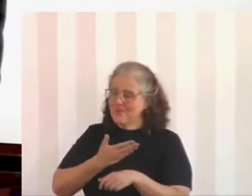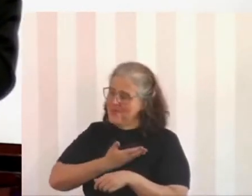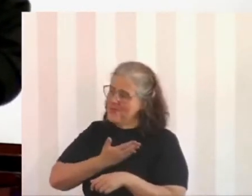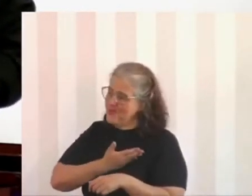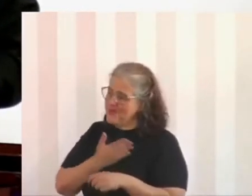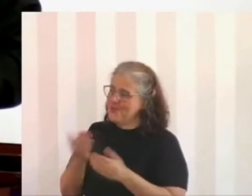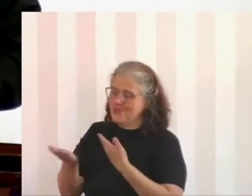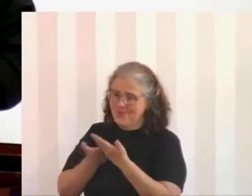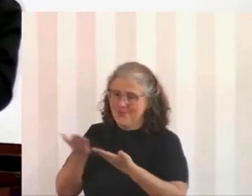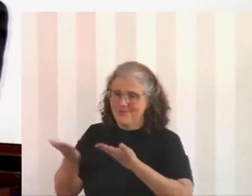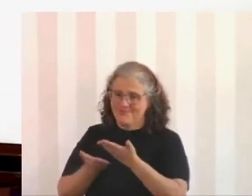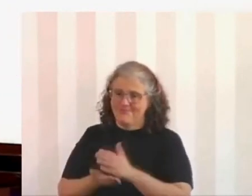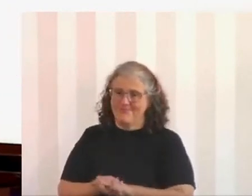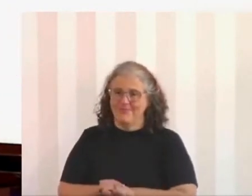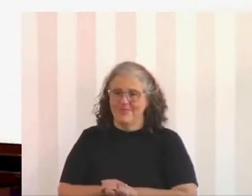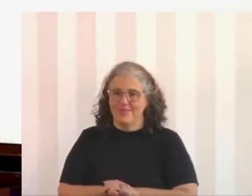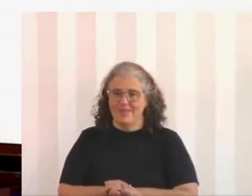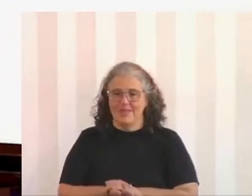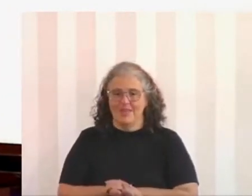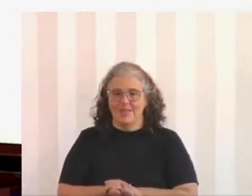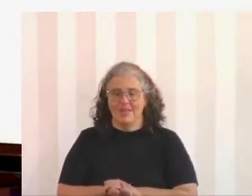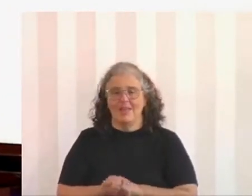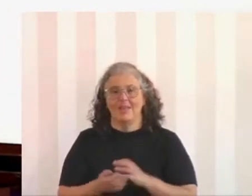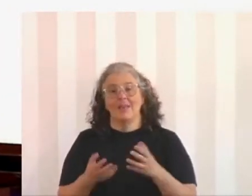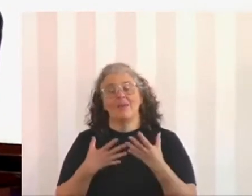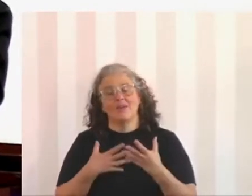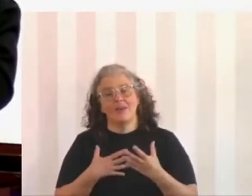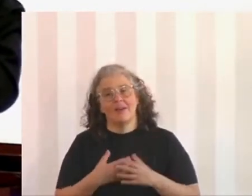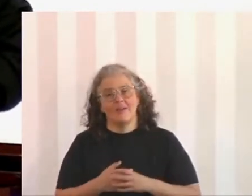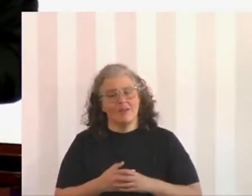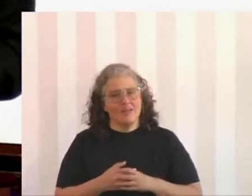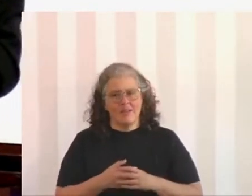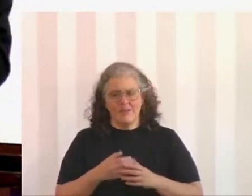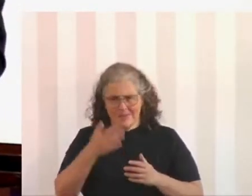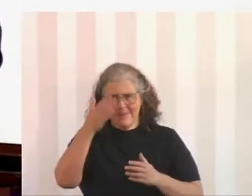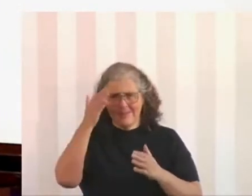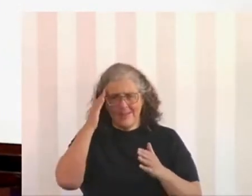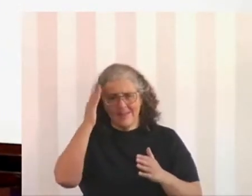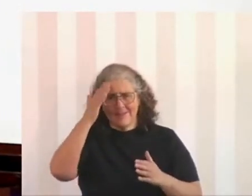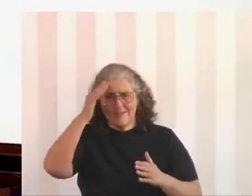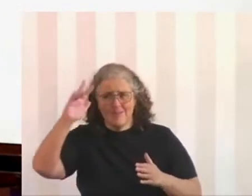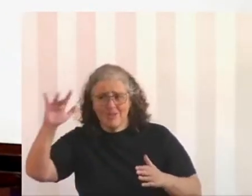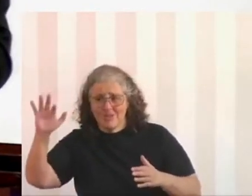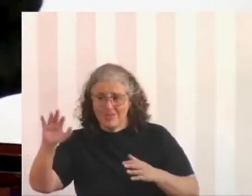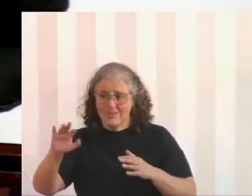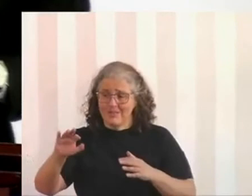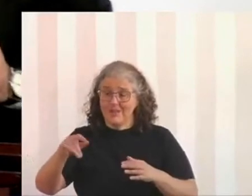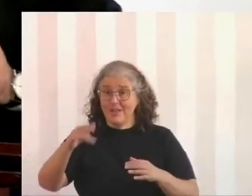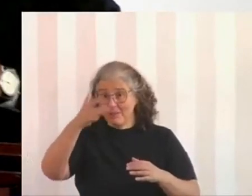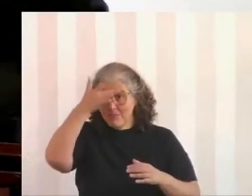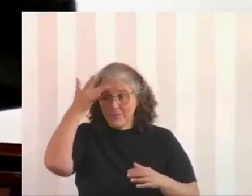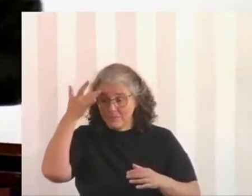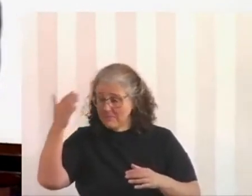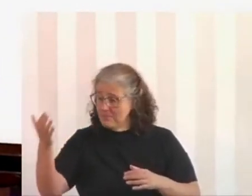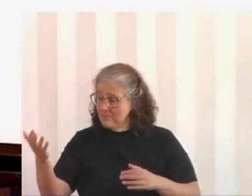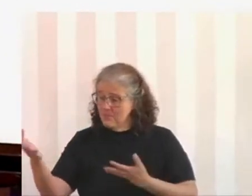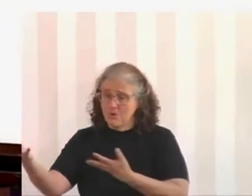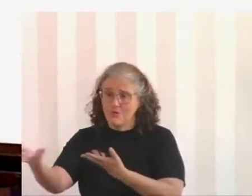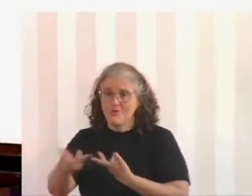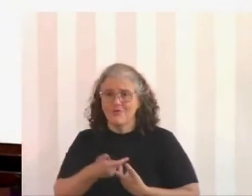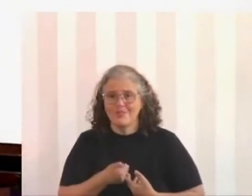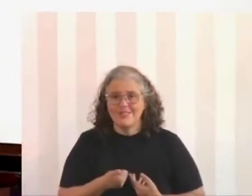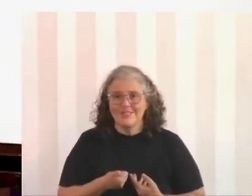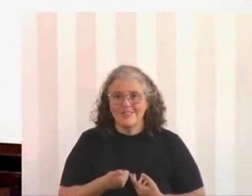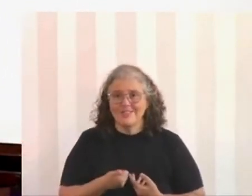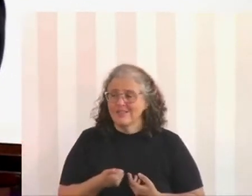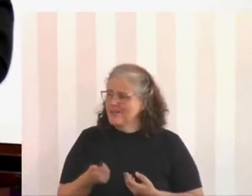e você vê aquele visitante dizendo: eu quero adorar esse Deus juntamente com vocês, eu quero sair daqui e ir no domingo